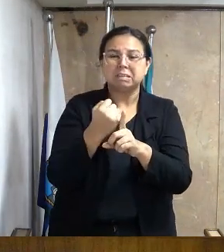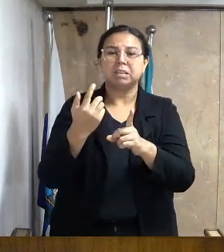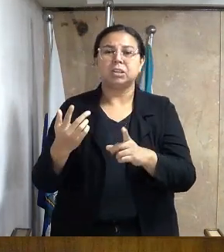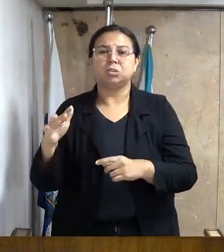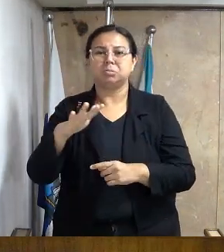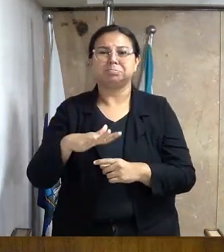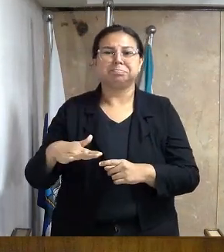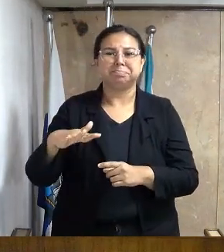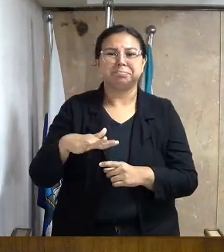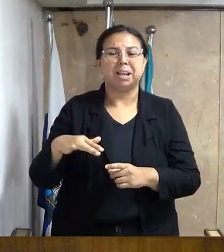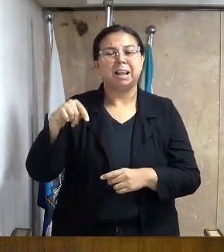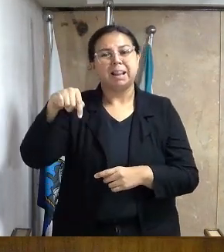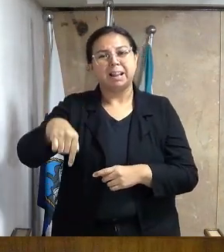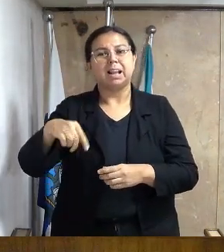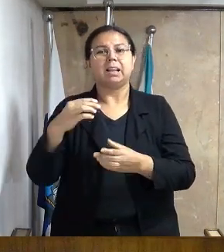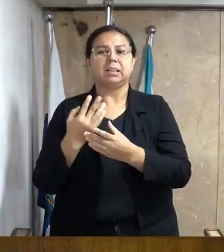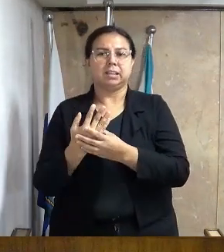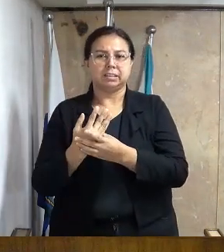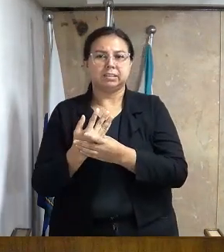âmbito do município Duque de Caxias.